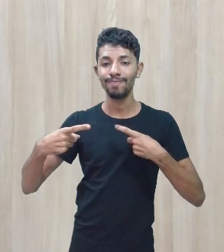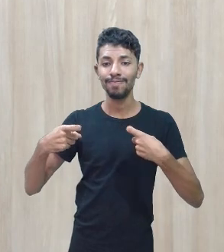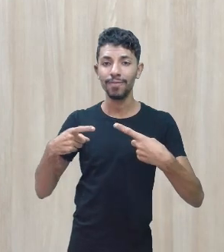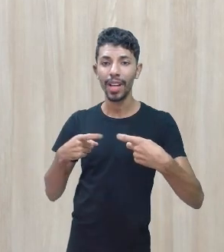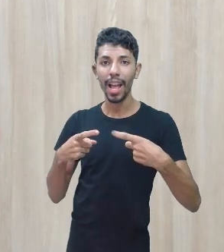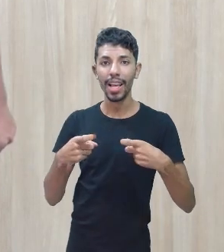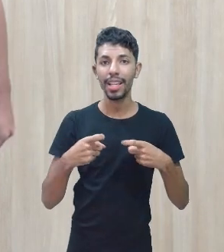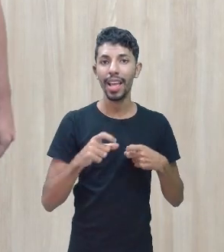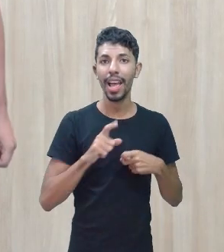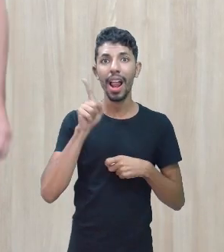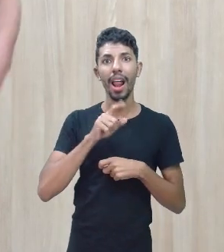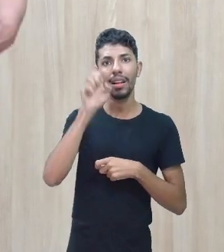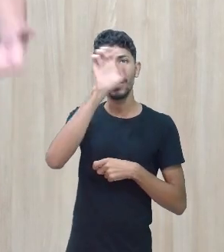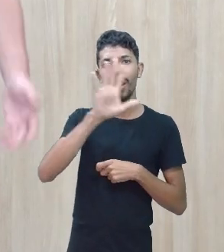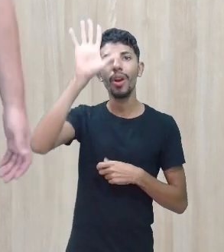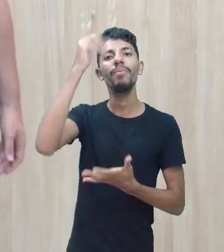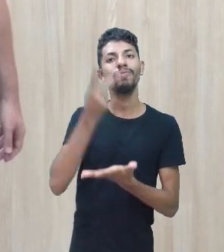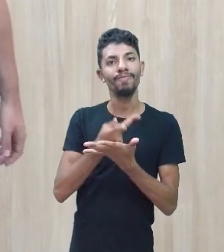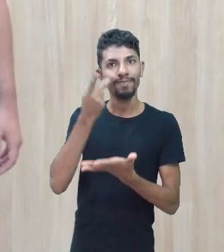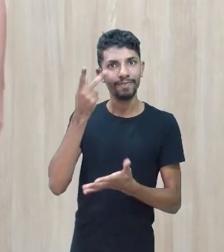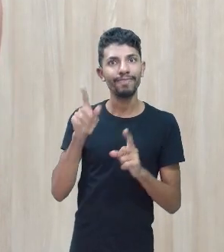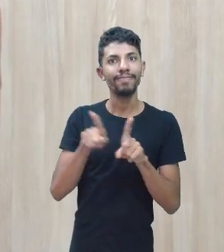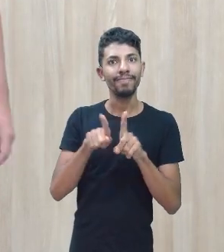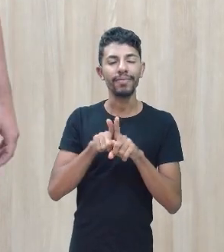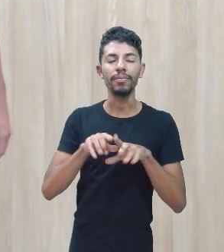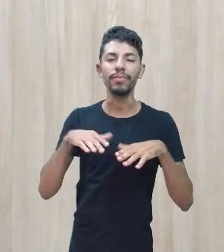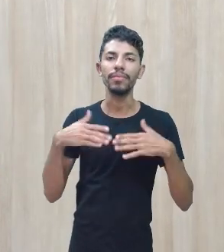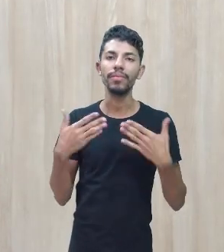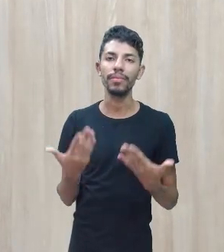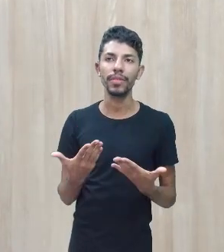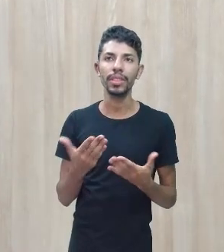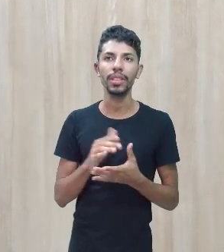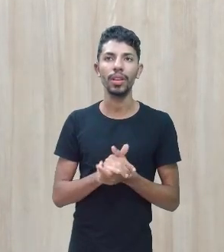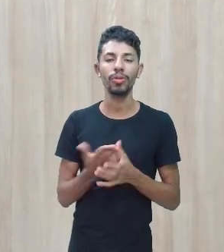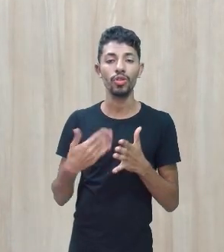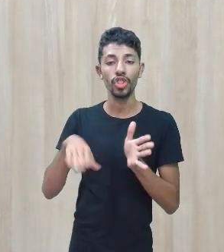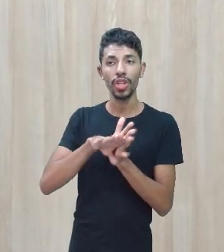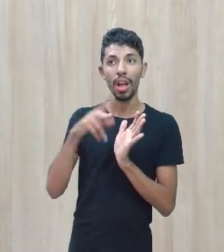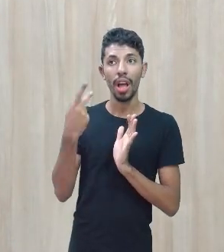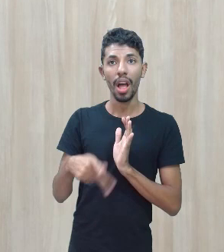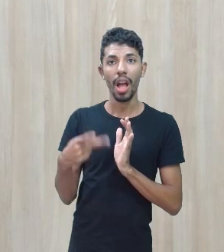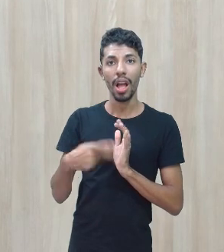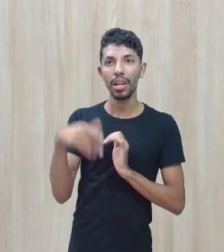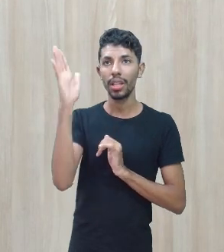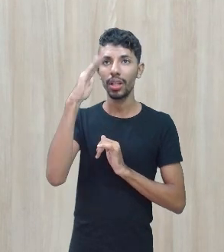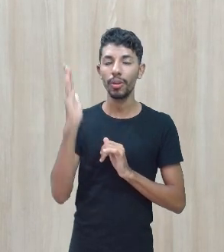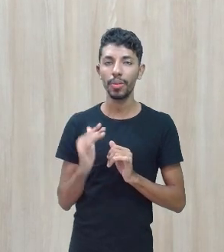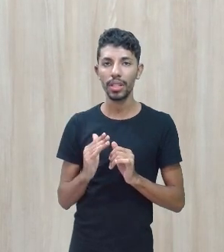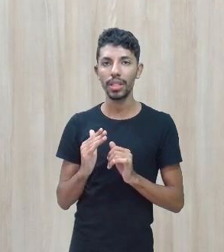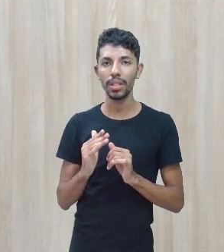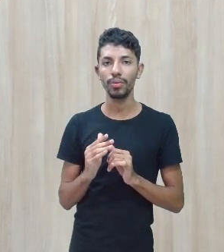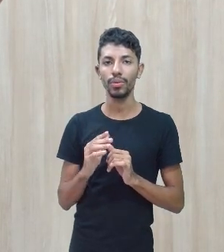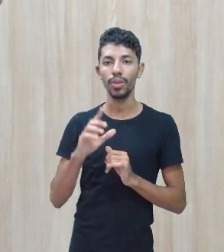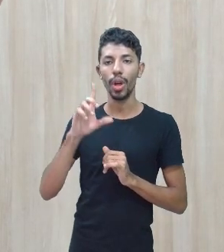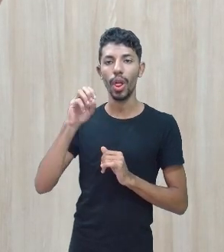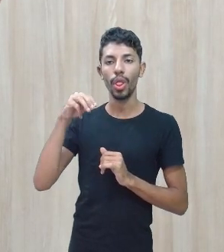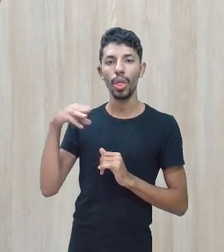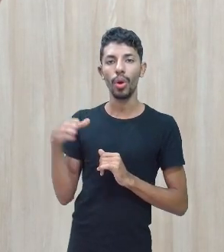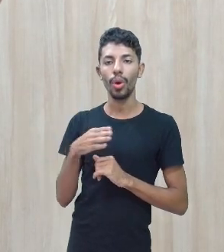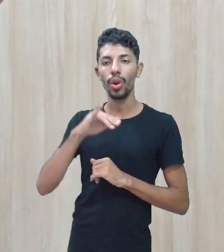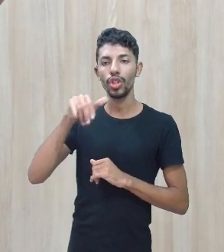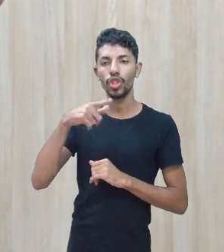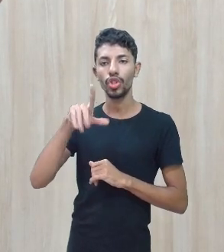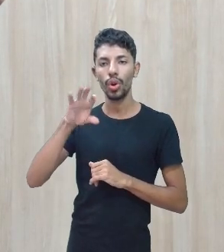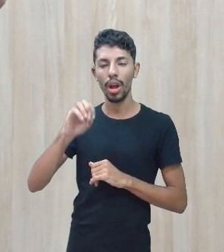por Napoleão, o Dom João acabou vindo para cá. Mas bem, então ao chegar aqui no Brasil, o Dom João realizou uma série de